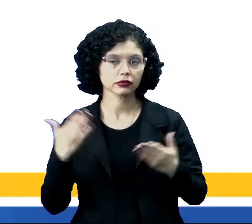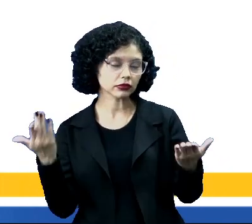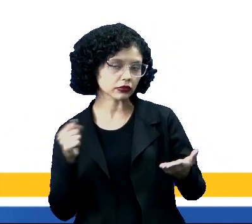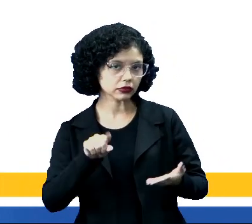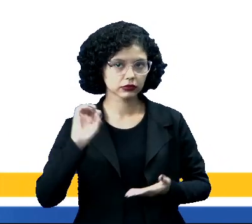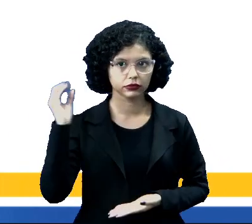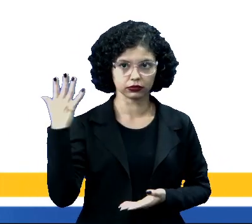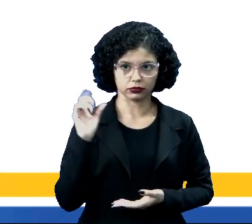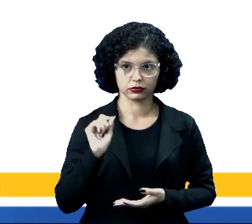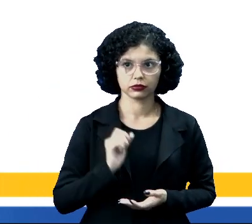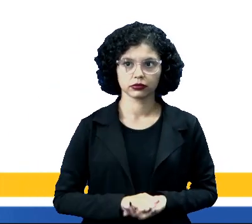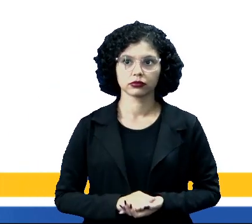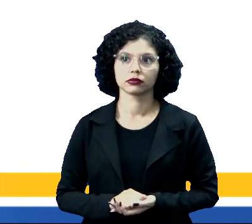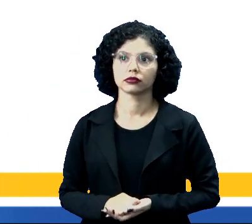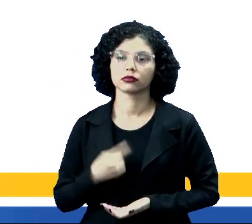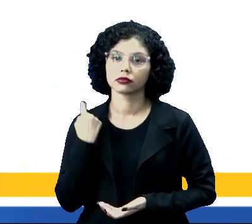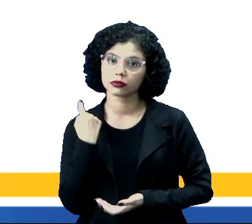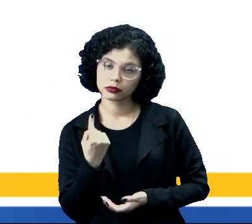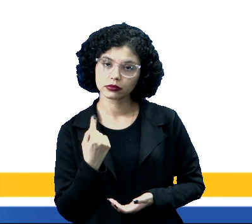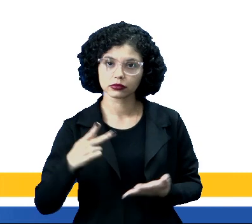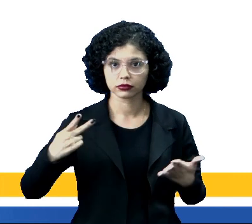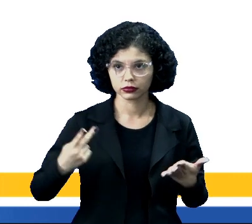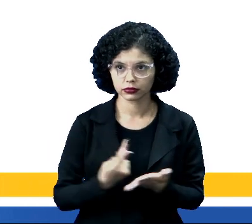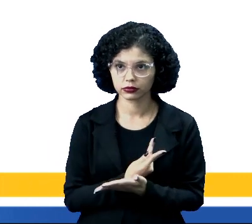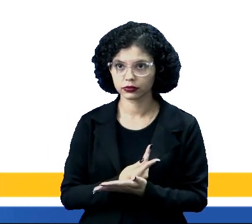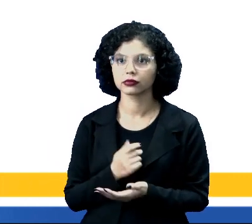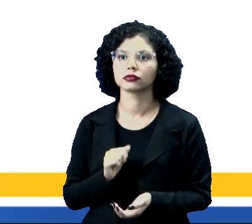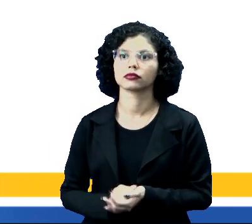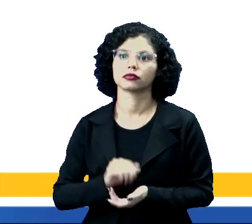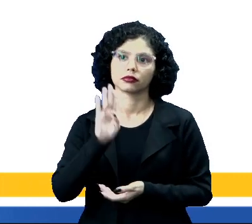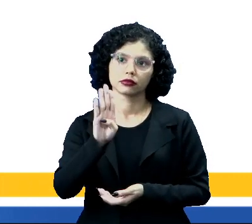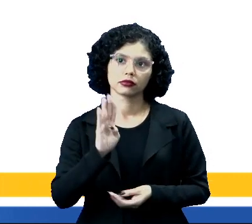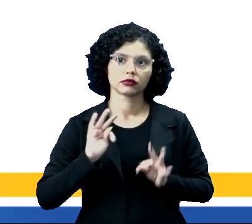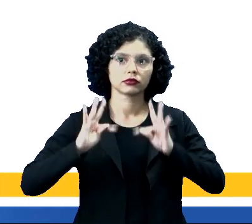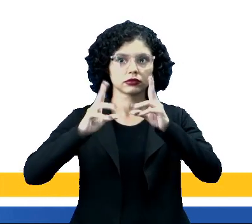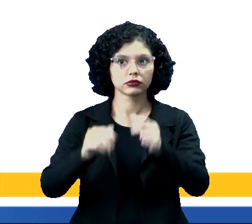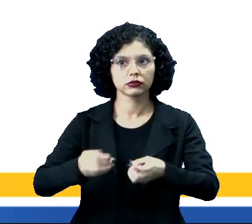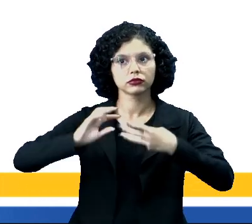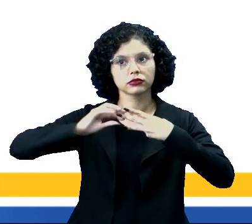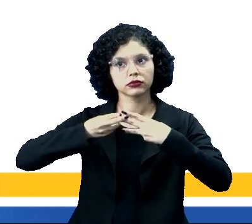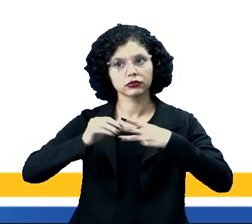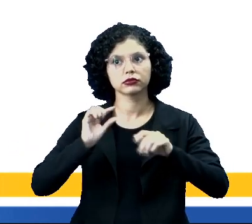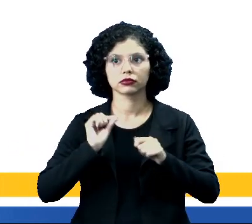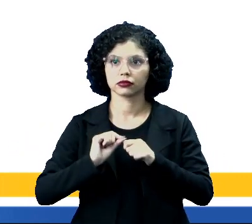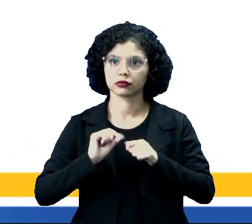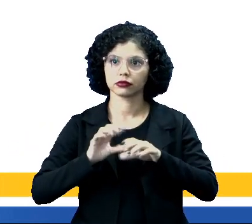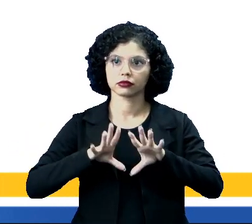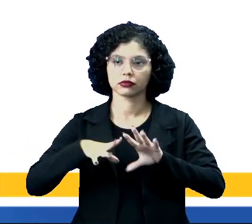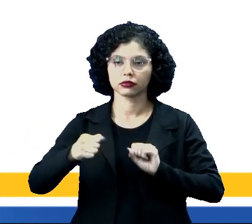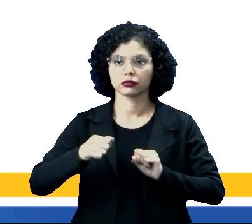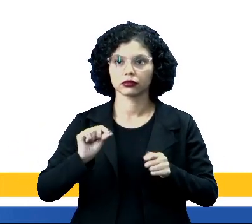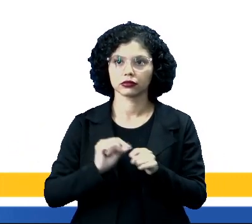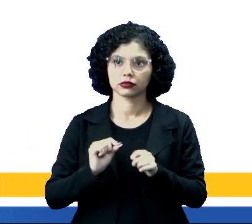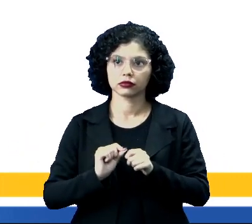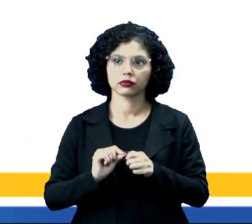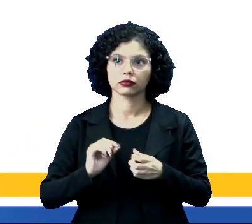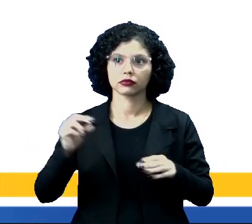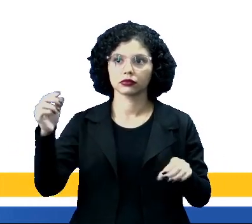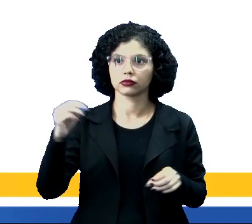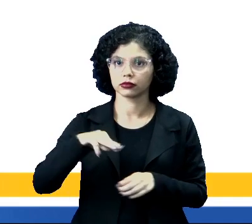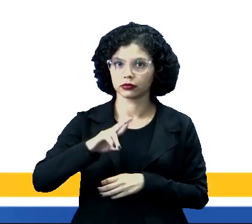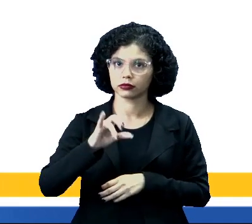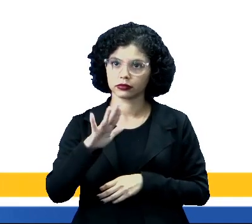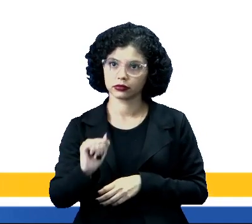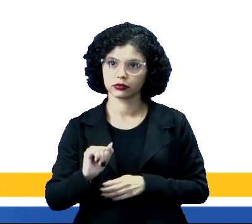Nesse caso aí, a única que não tem relação é a alternativa B. Todas as células são formadas por